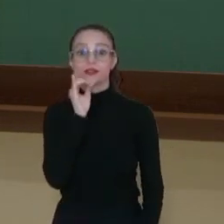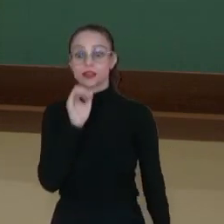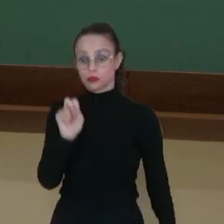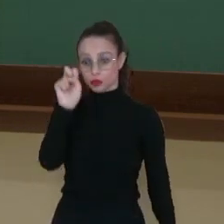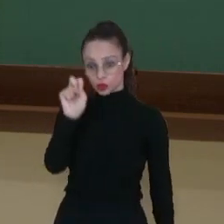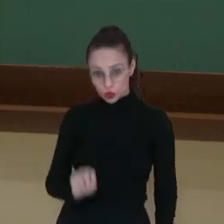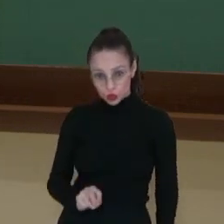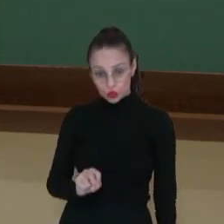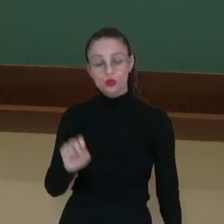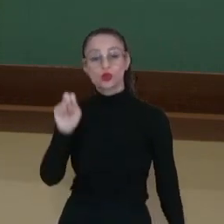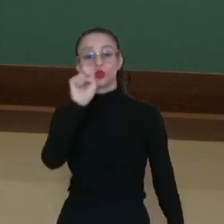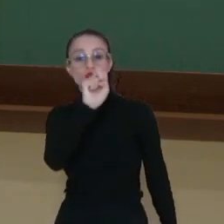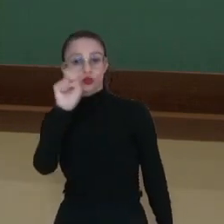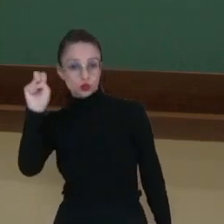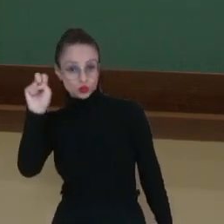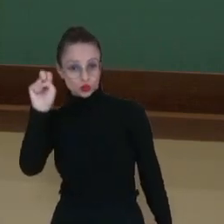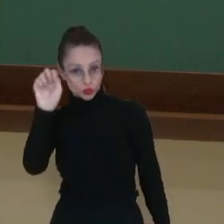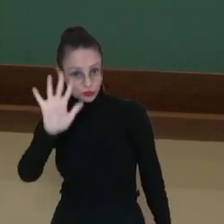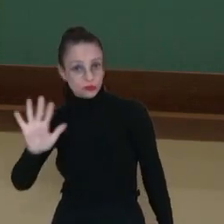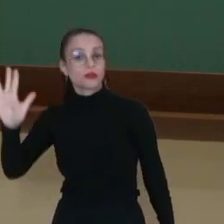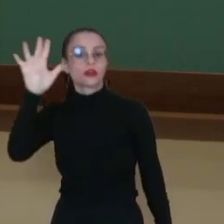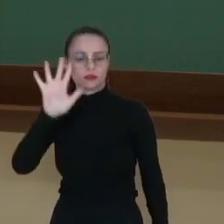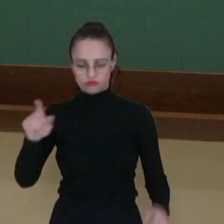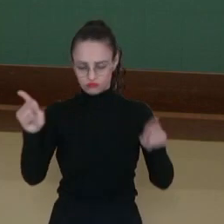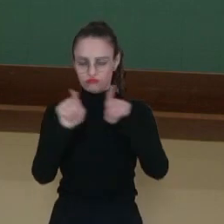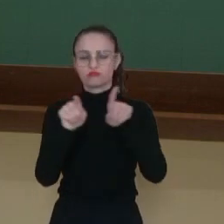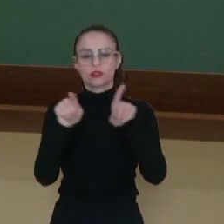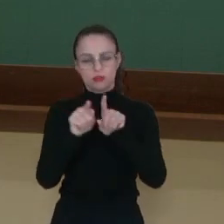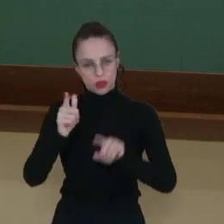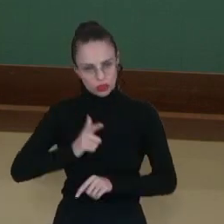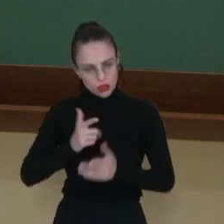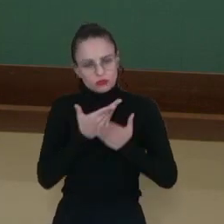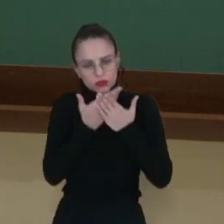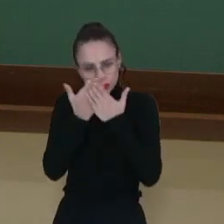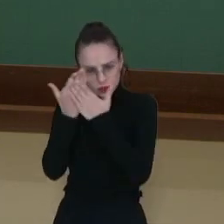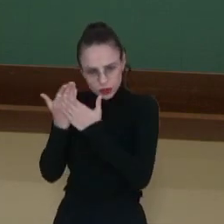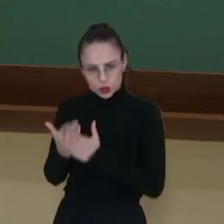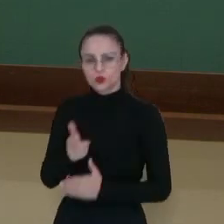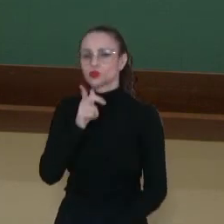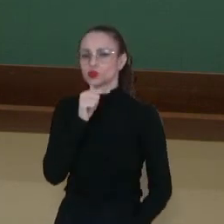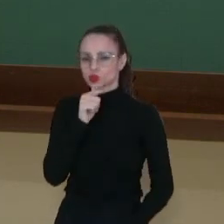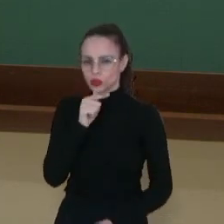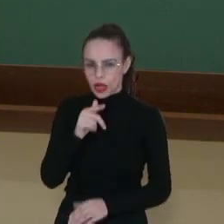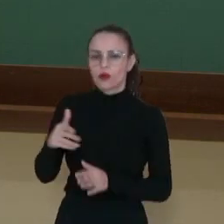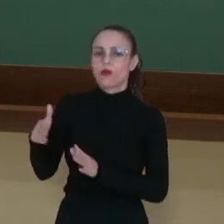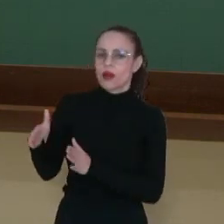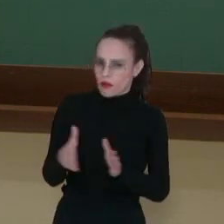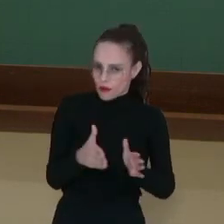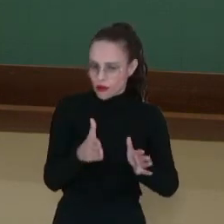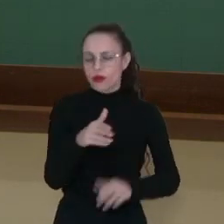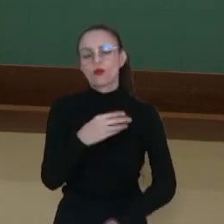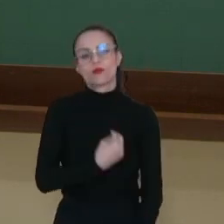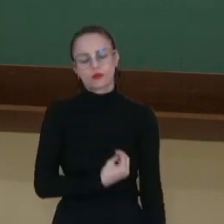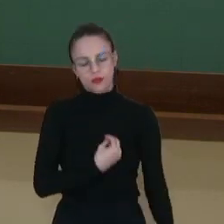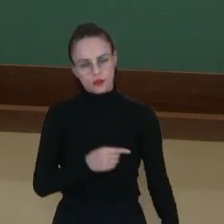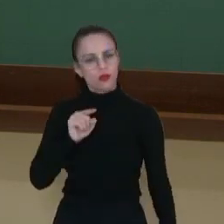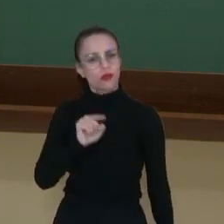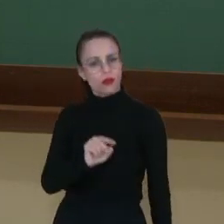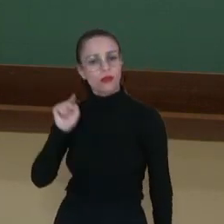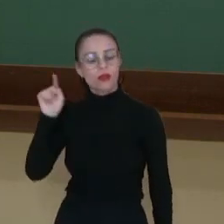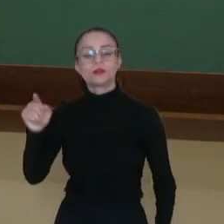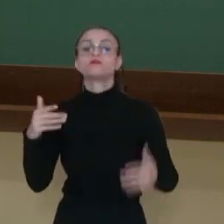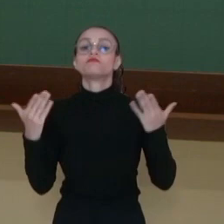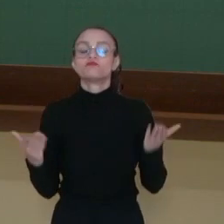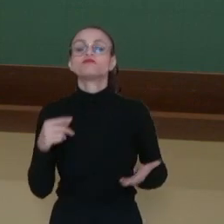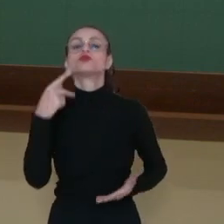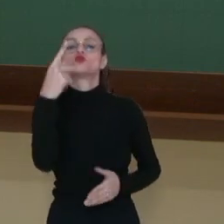Sul, Sudeste, nós temos também o estudo da hidrografia, nós temos os rios presentes. E aí, na região